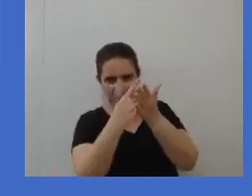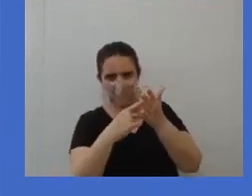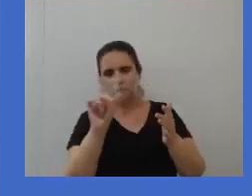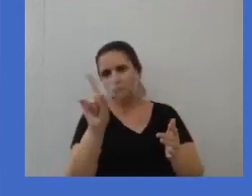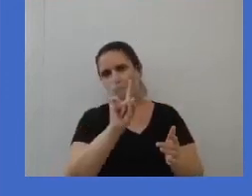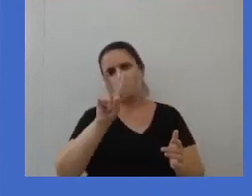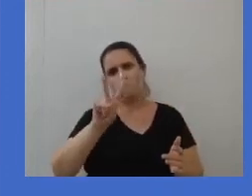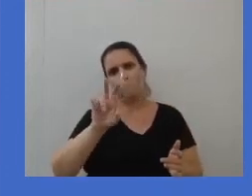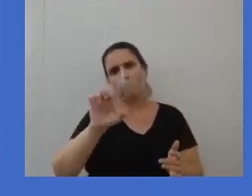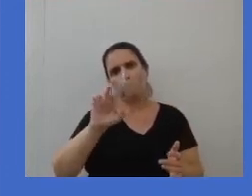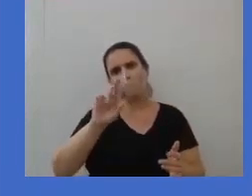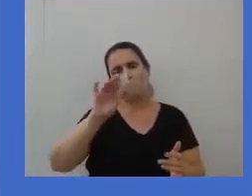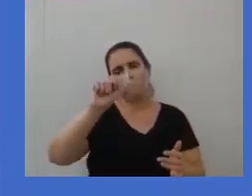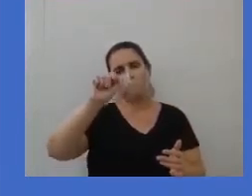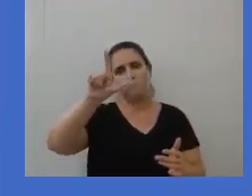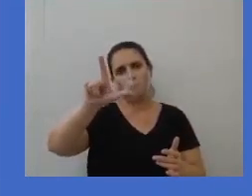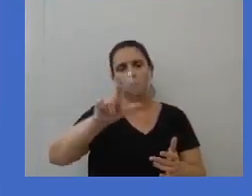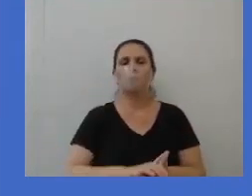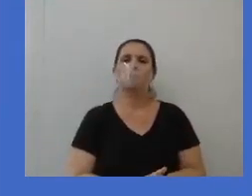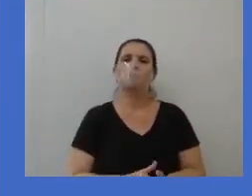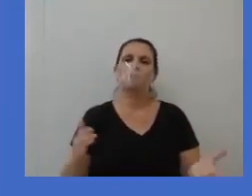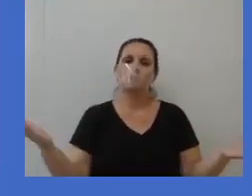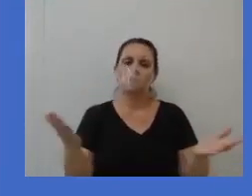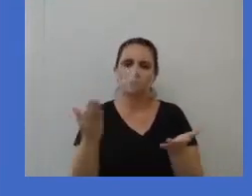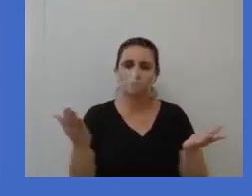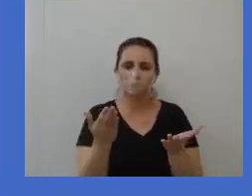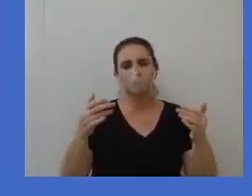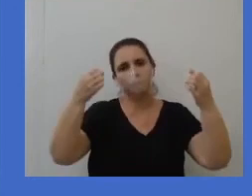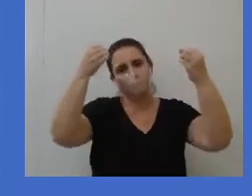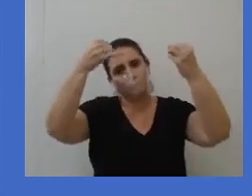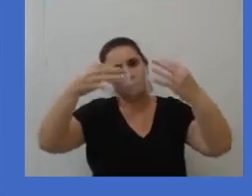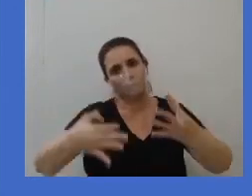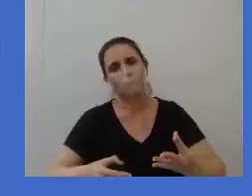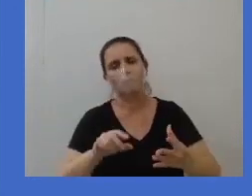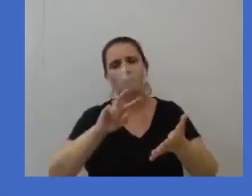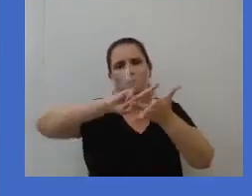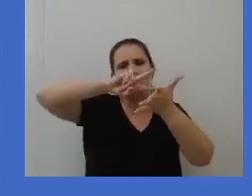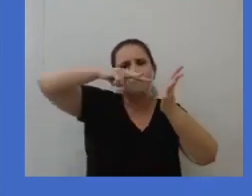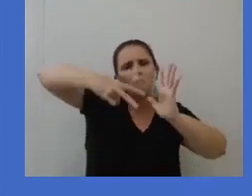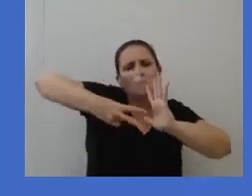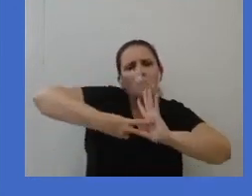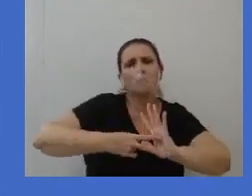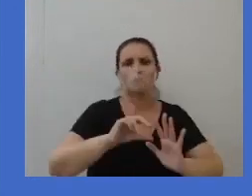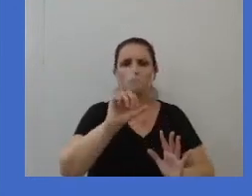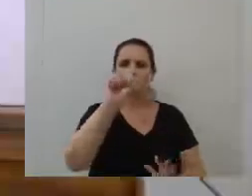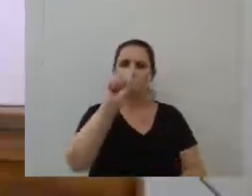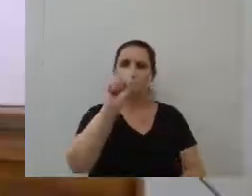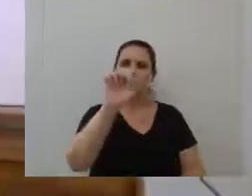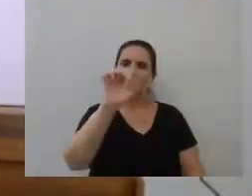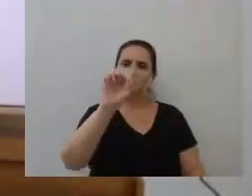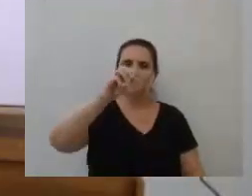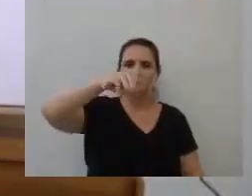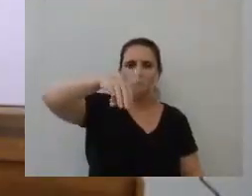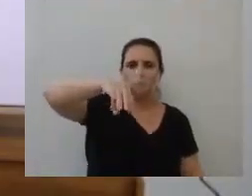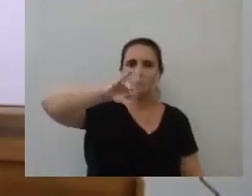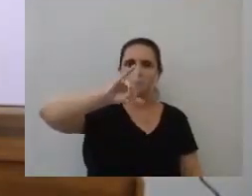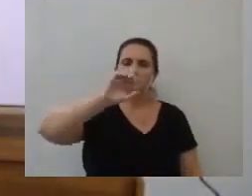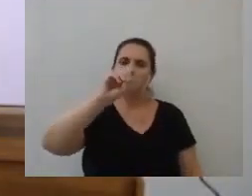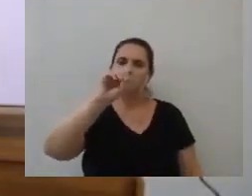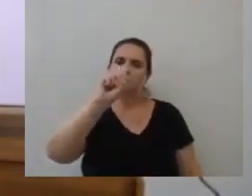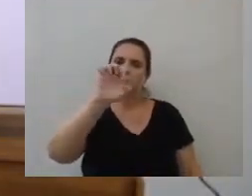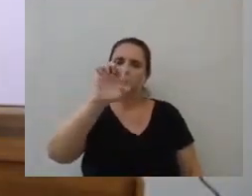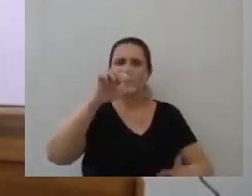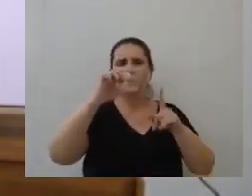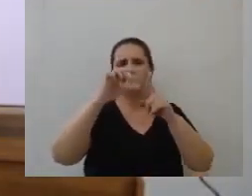não verbal. Aqui, agora nós temos que falar o que é semiose. É uma palavra